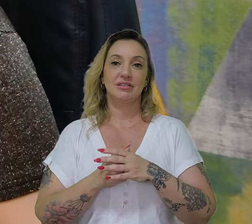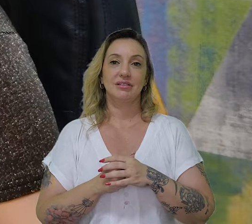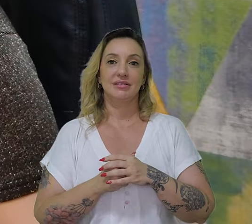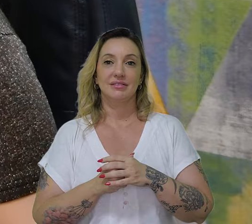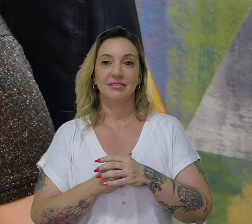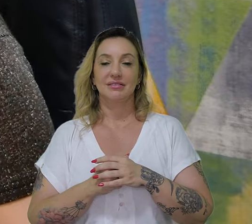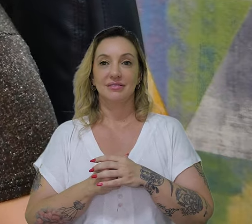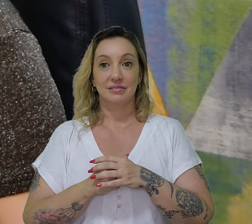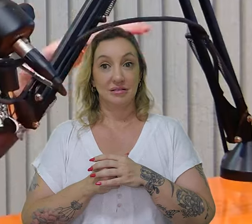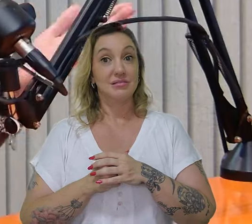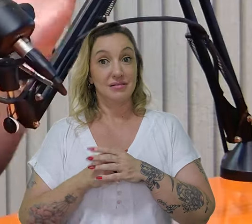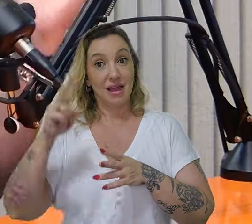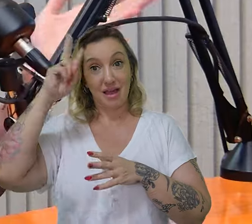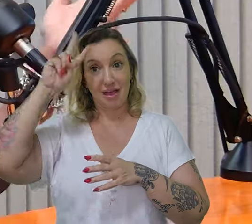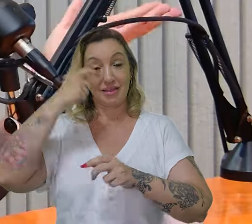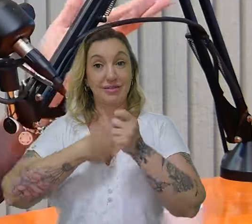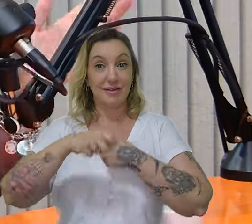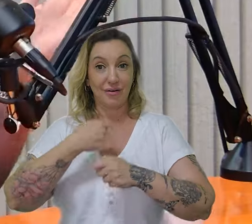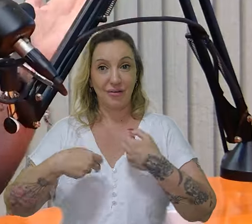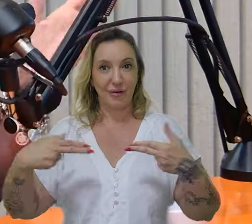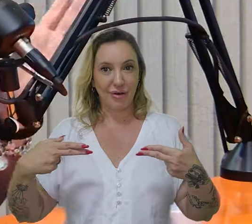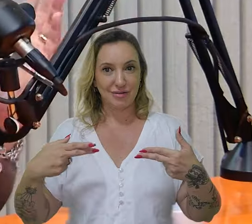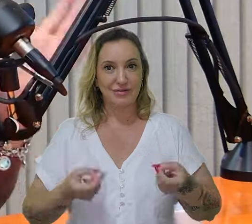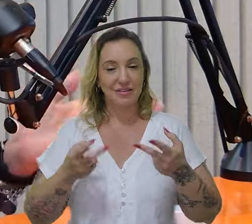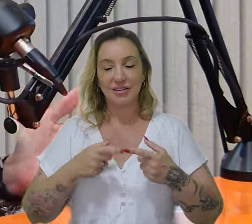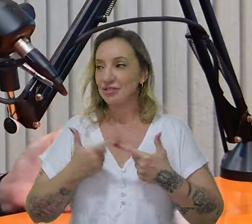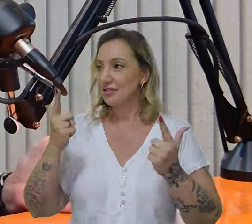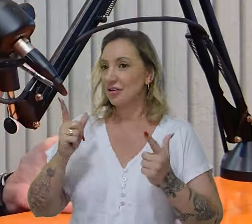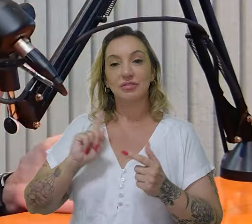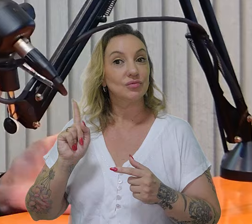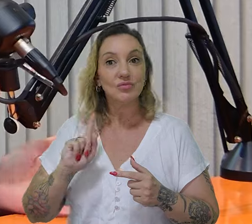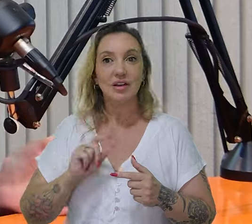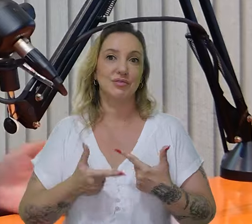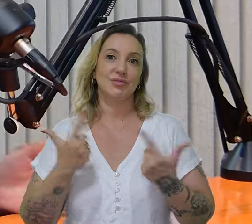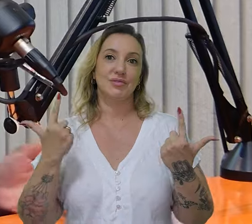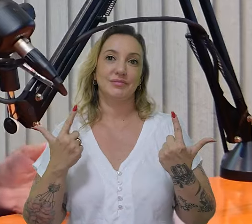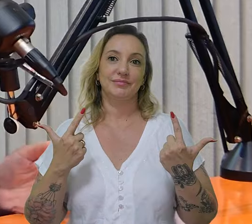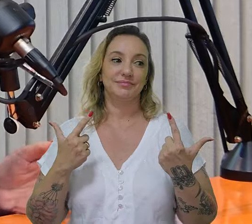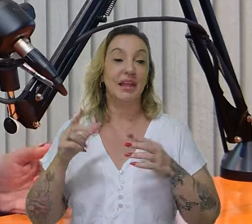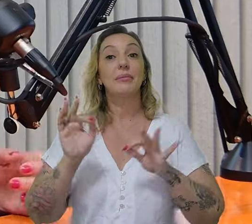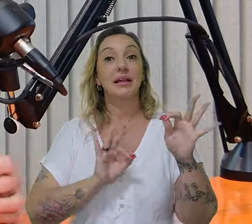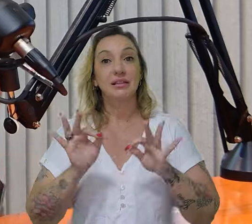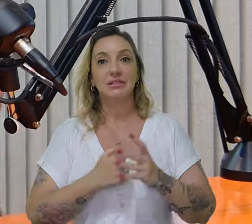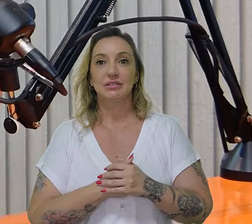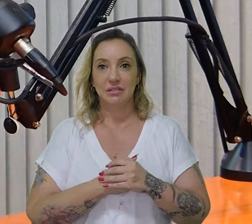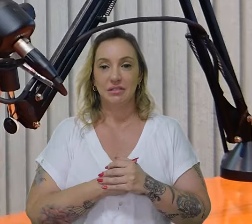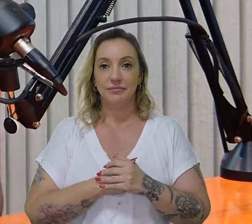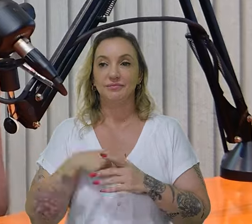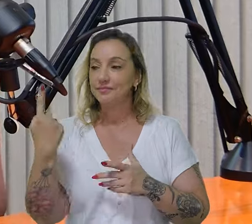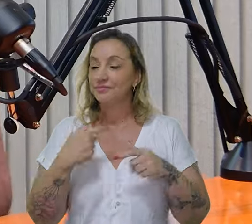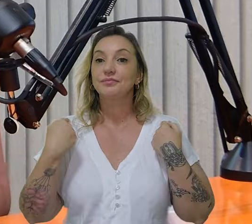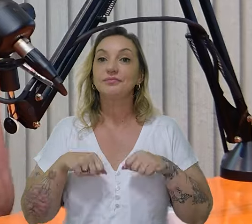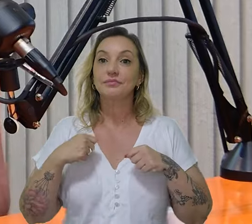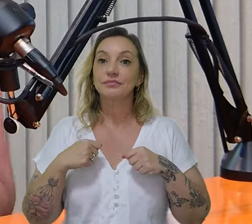isso é não é assim nossa Olha que sorte isso aqui deu super certo não é sorte não é sorte é planejamento acho que a gente precisa